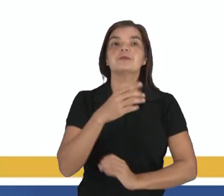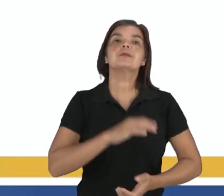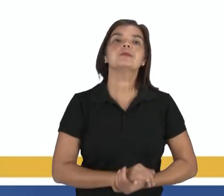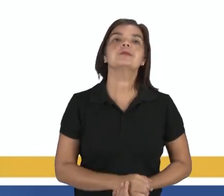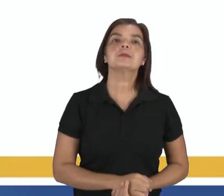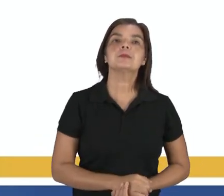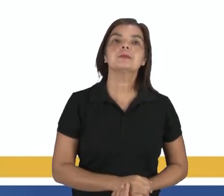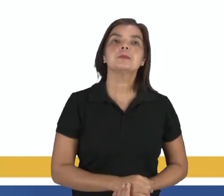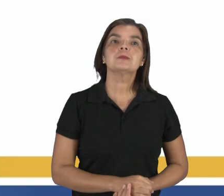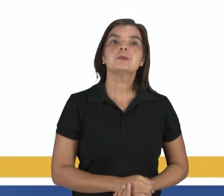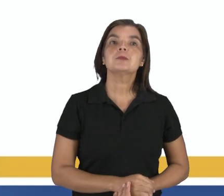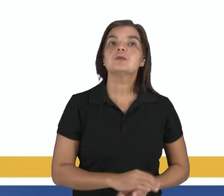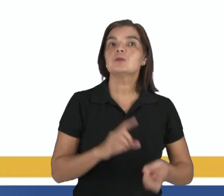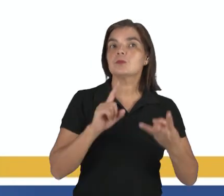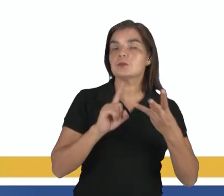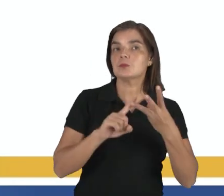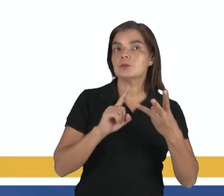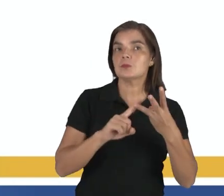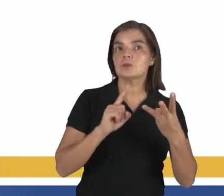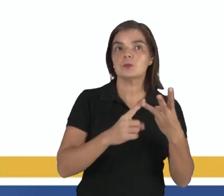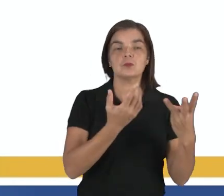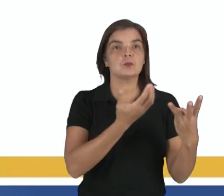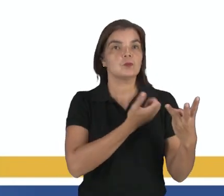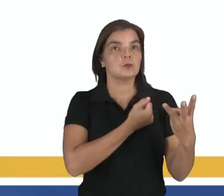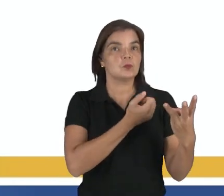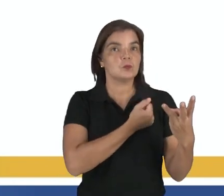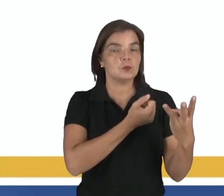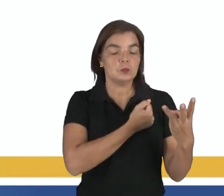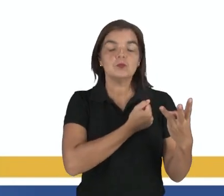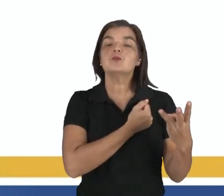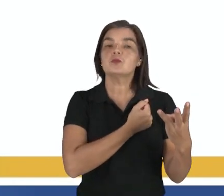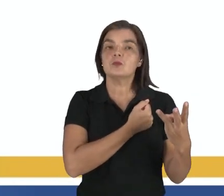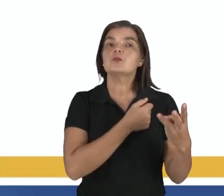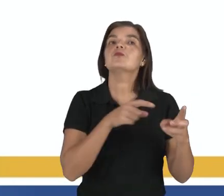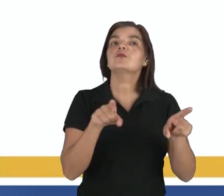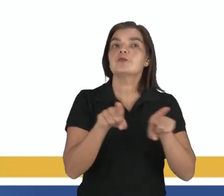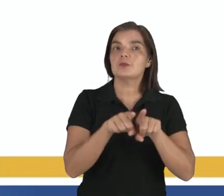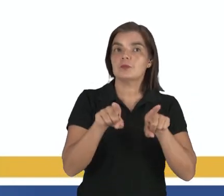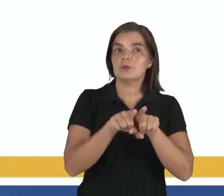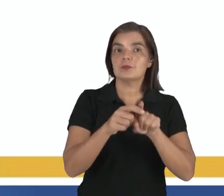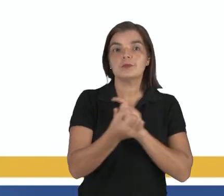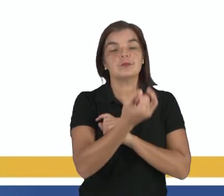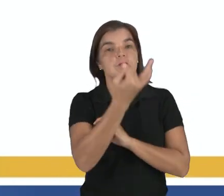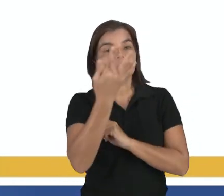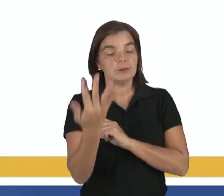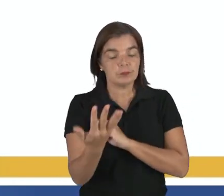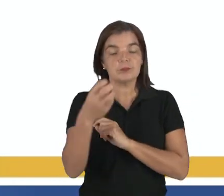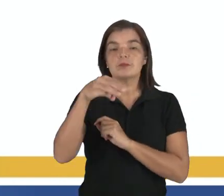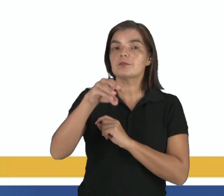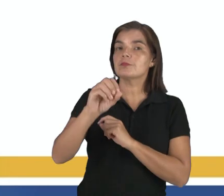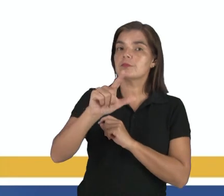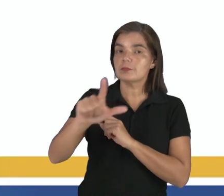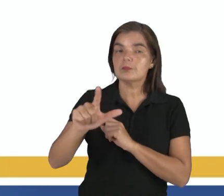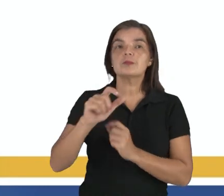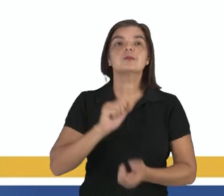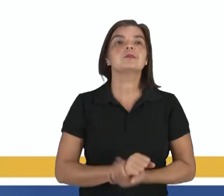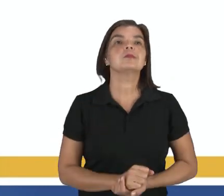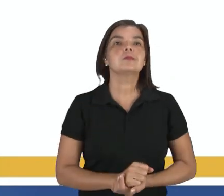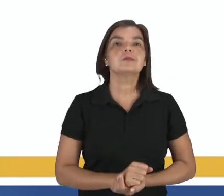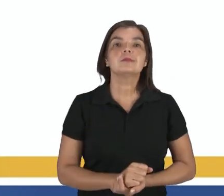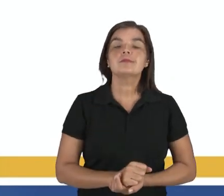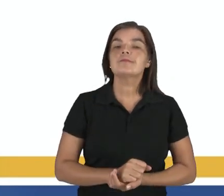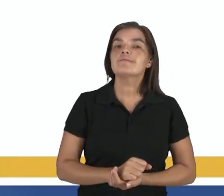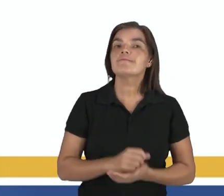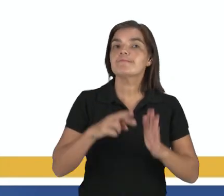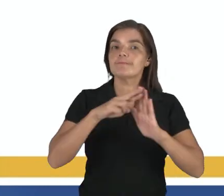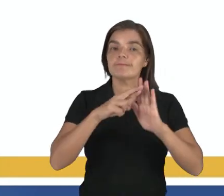obrigatório aparecer. Segundo, se eu sei quem é o coeficiente estequiométrico, eu sei a quantidade em mols dessa substância. E